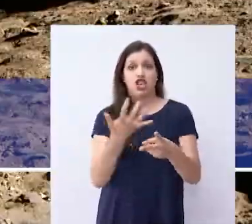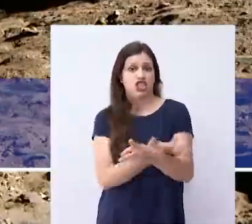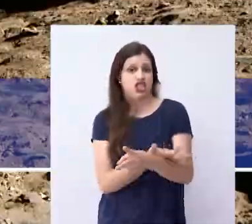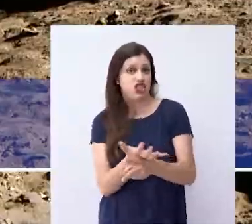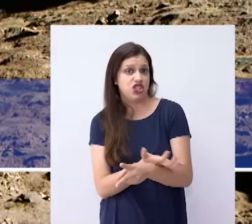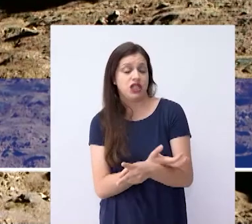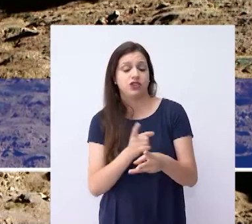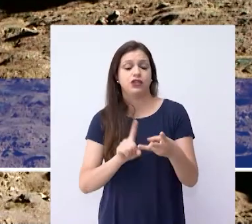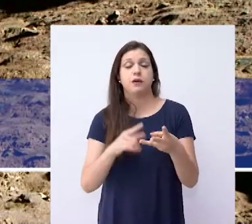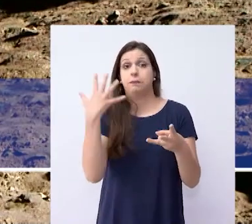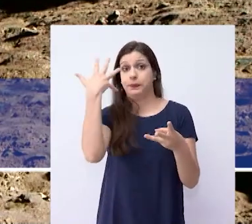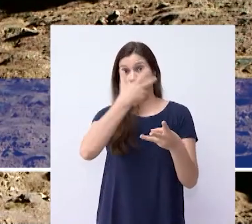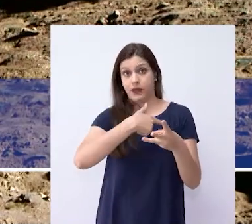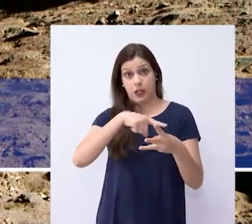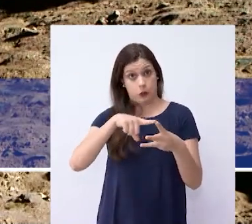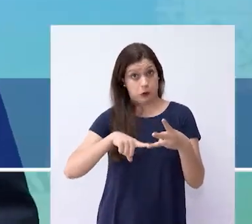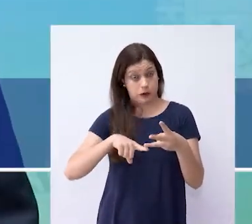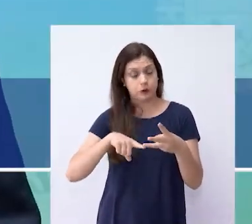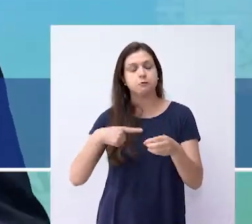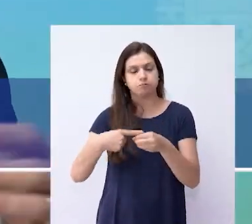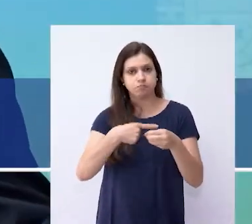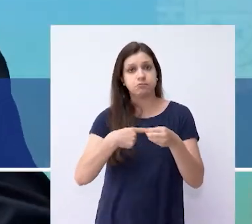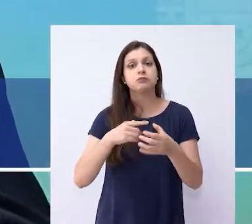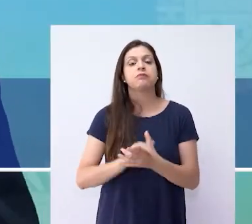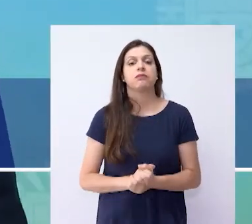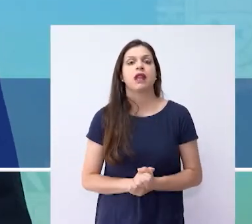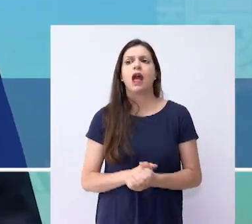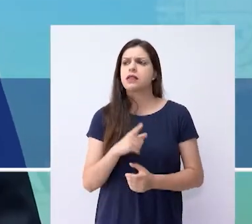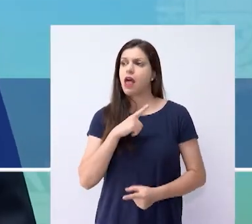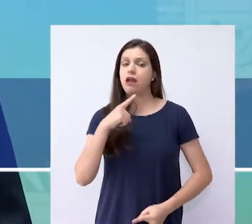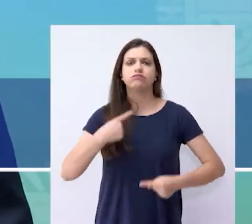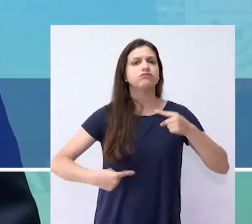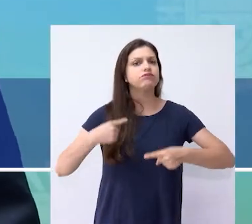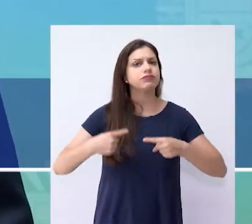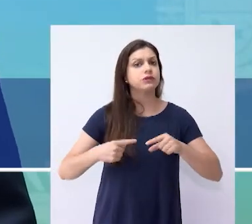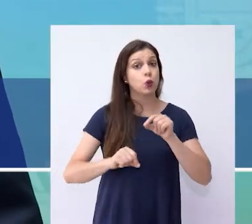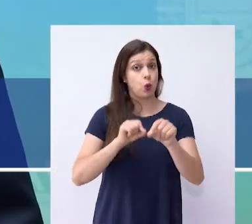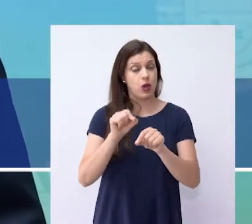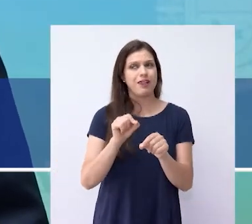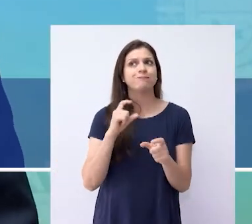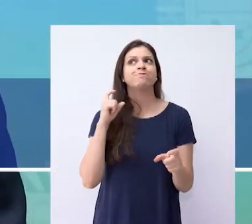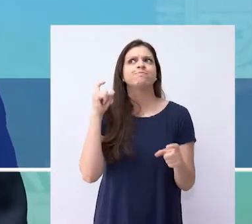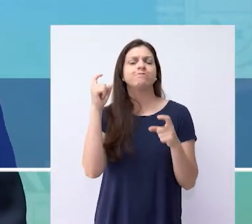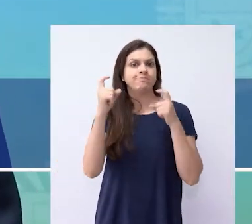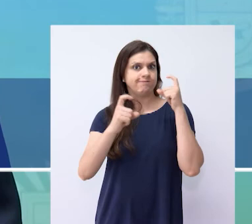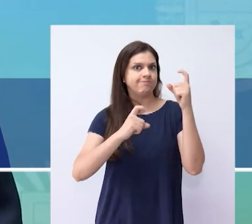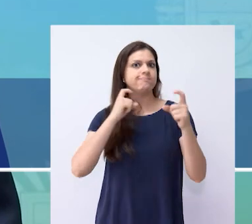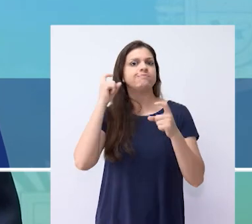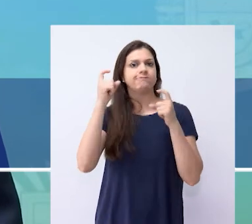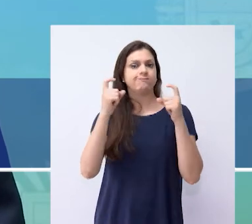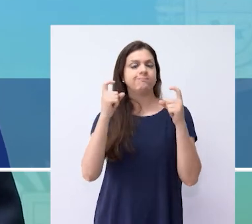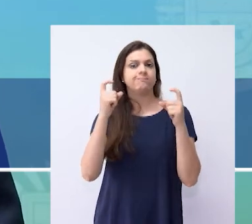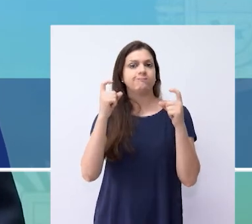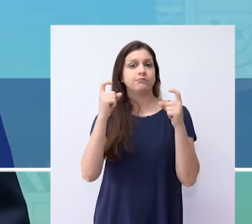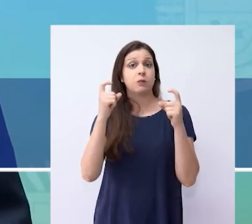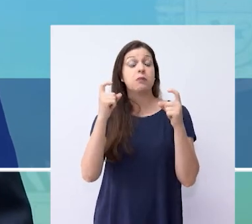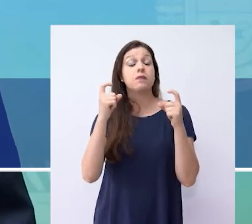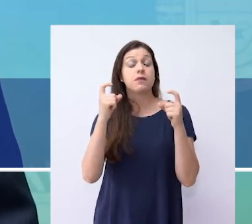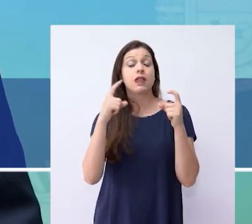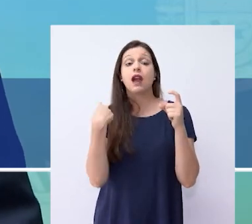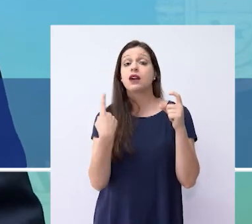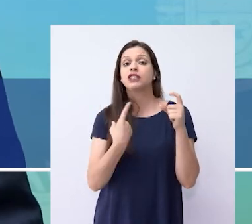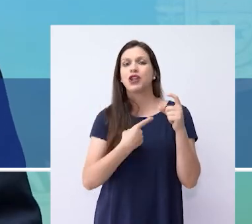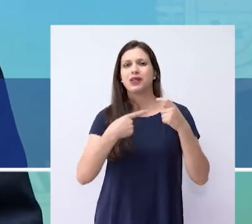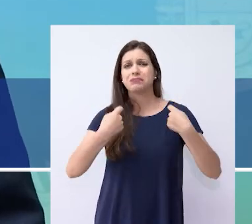e também Bonito. E dentro de toda essa discussão, a grande preocupação é